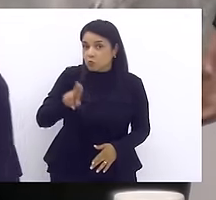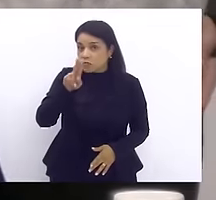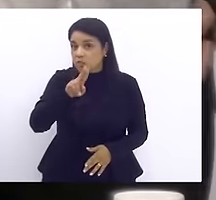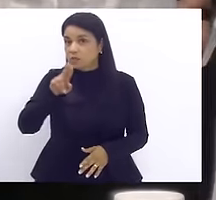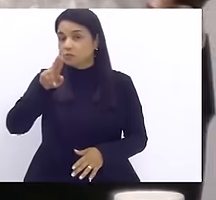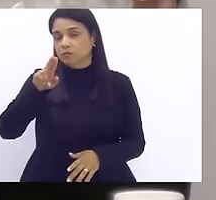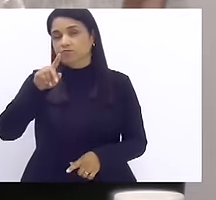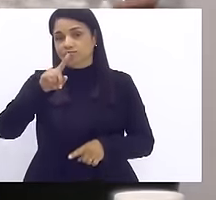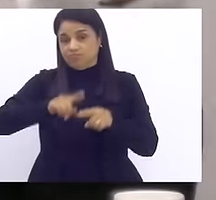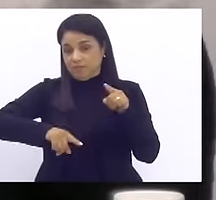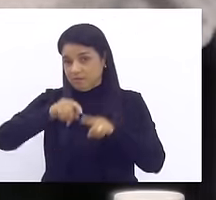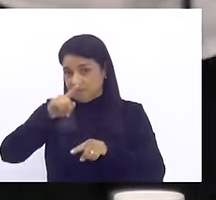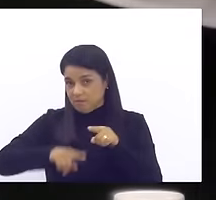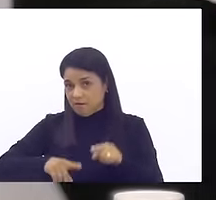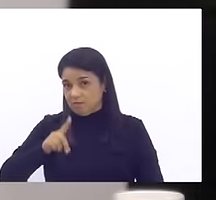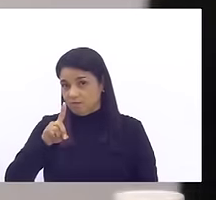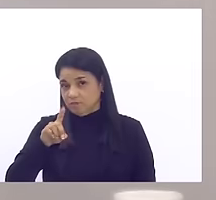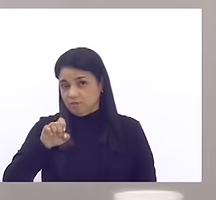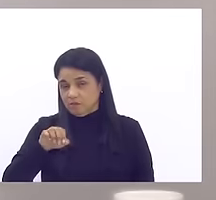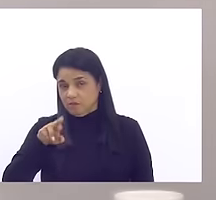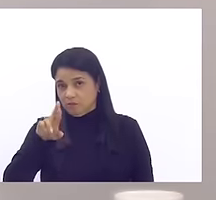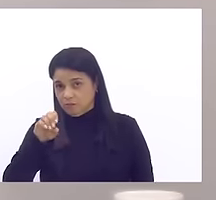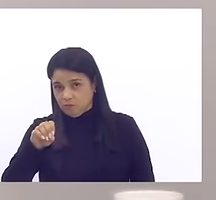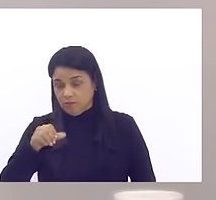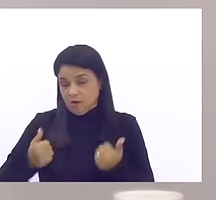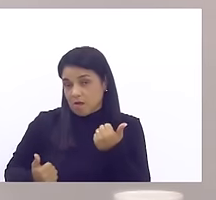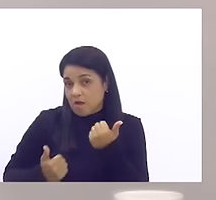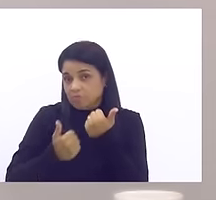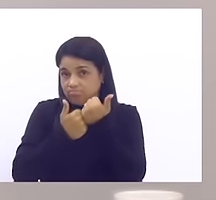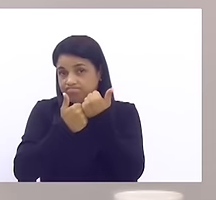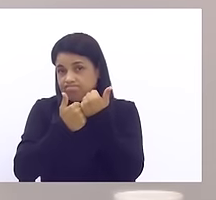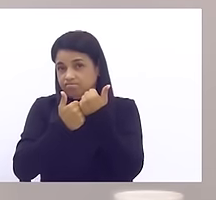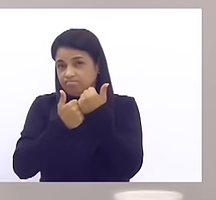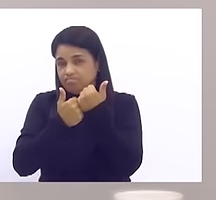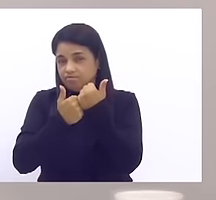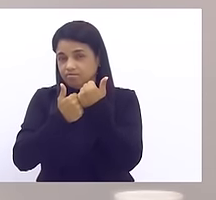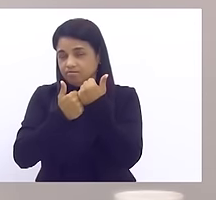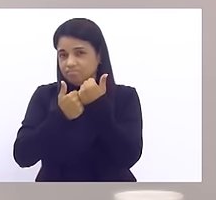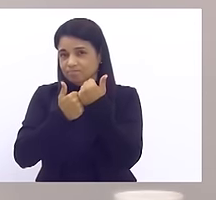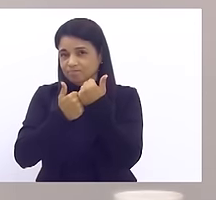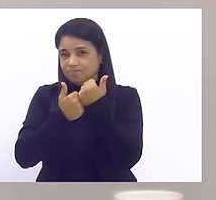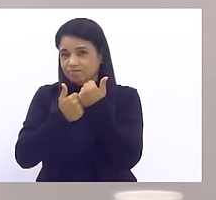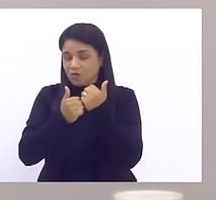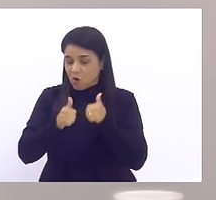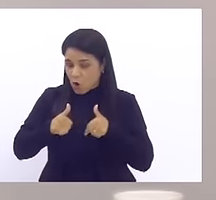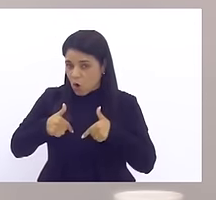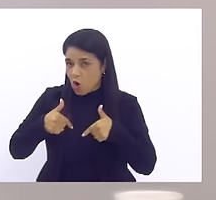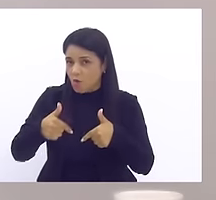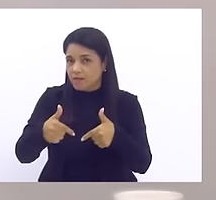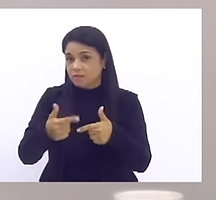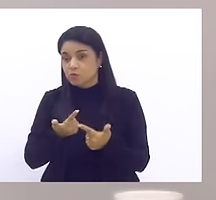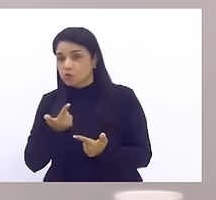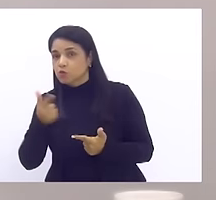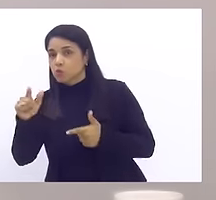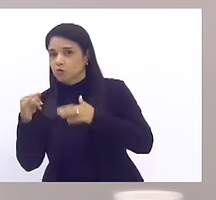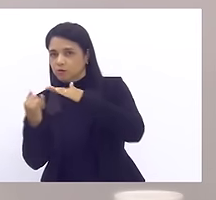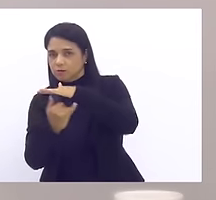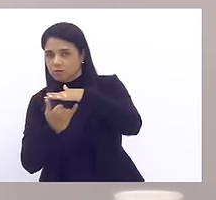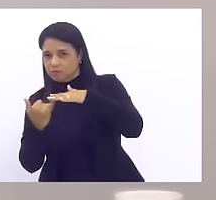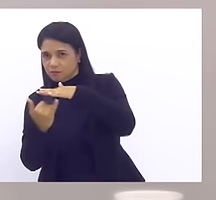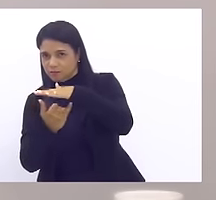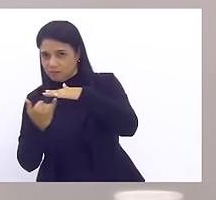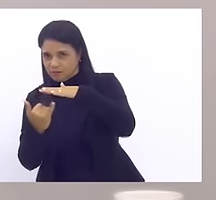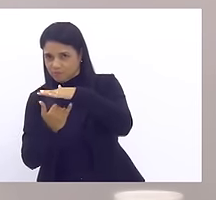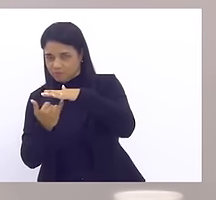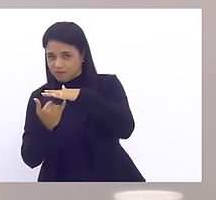para assessorar apoiar operações de outros órgãos quando